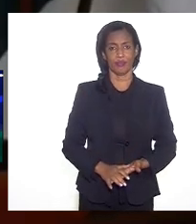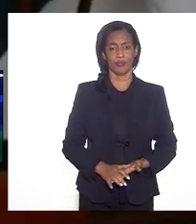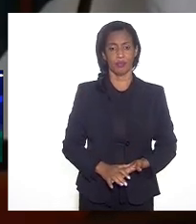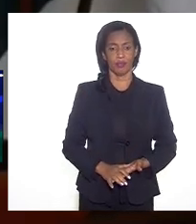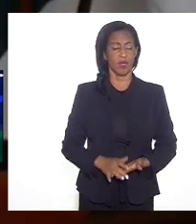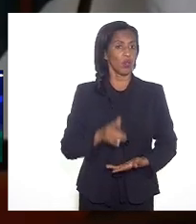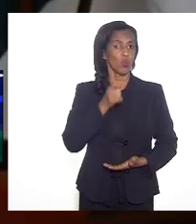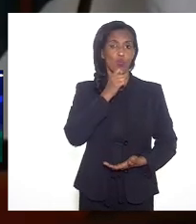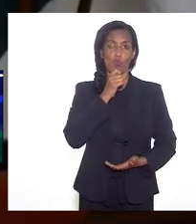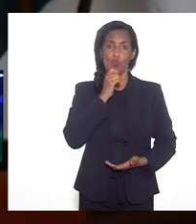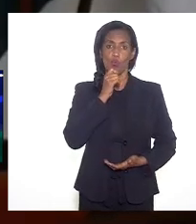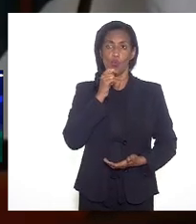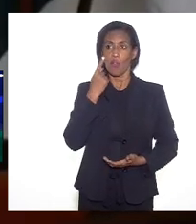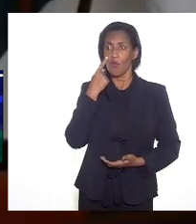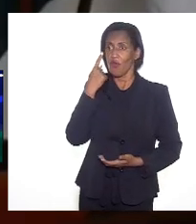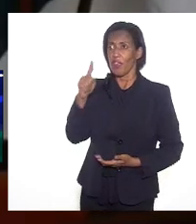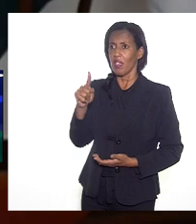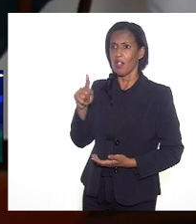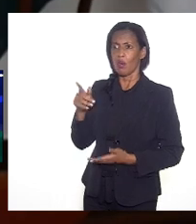Ele não vê outra opção.